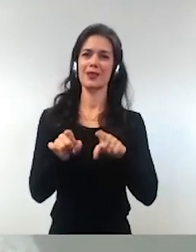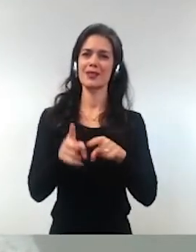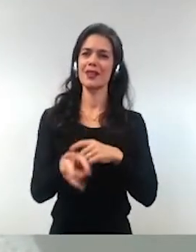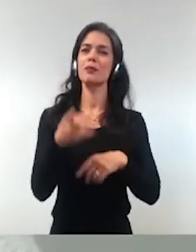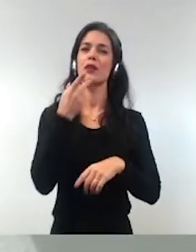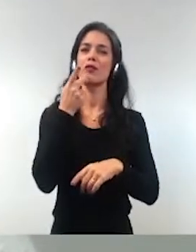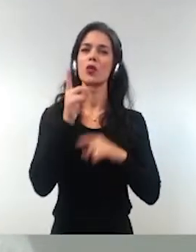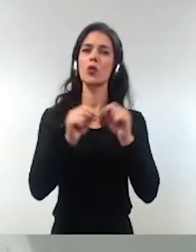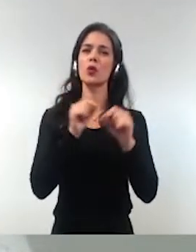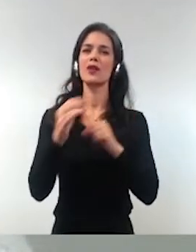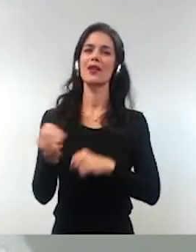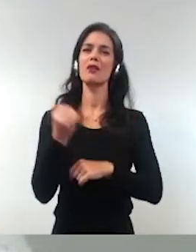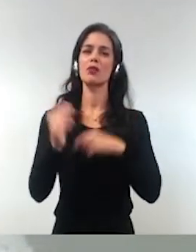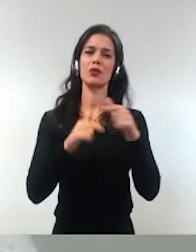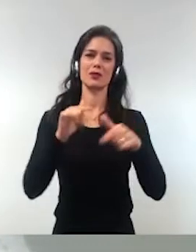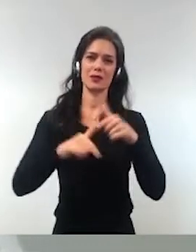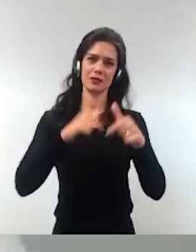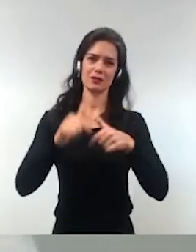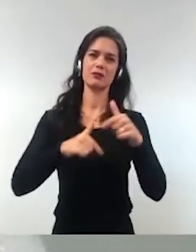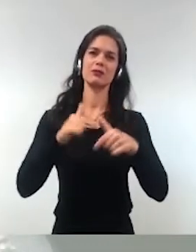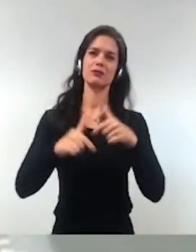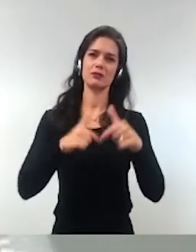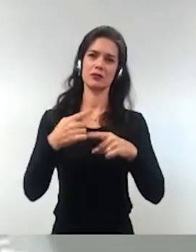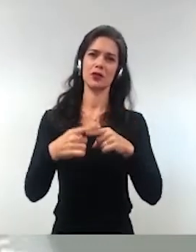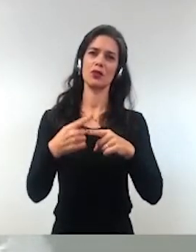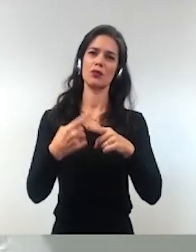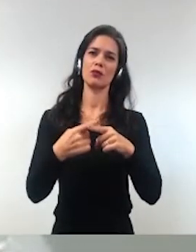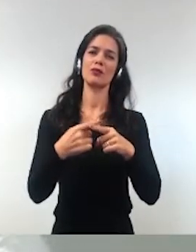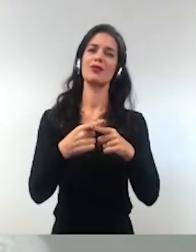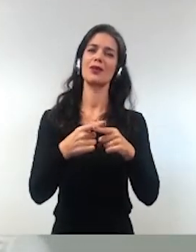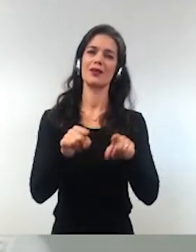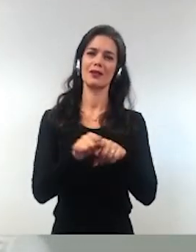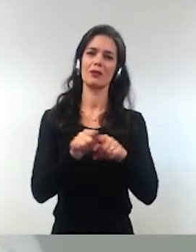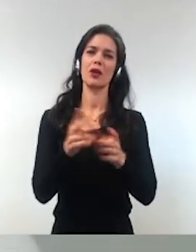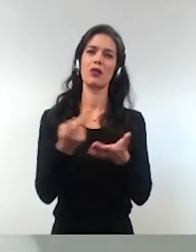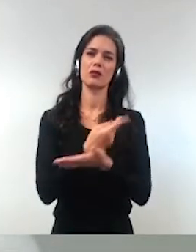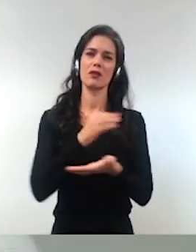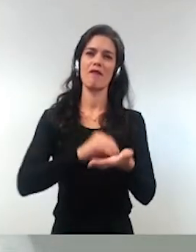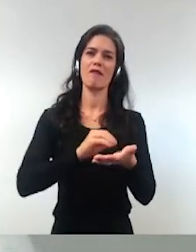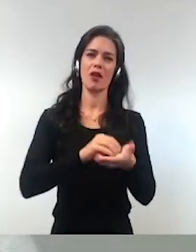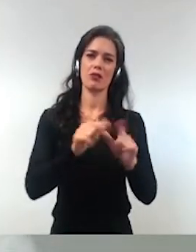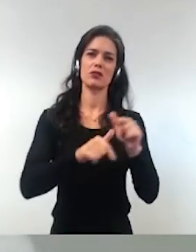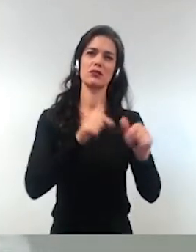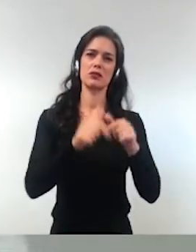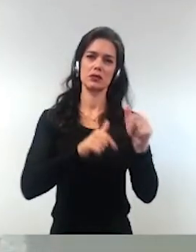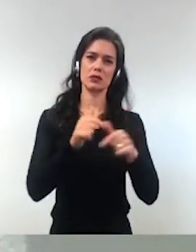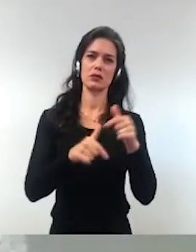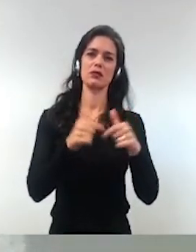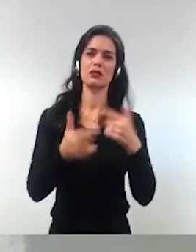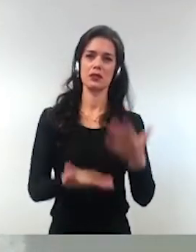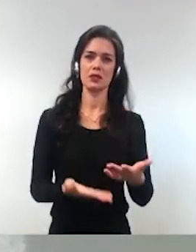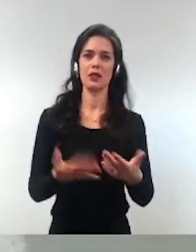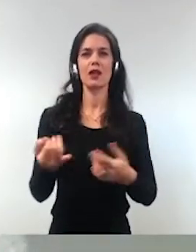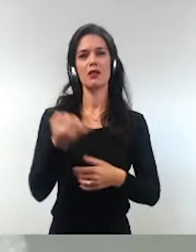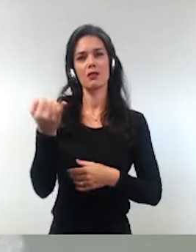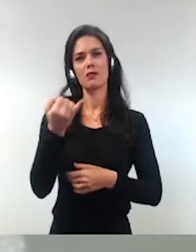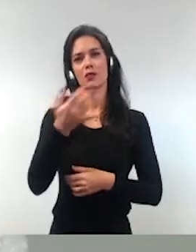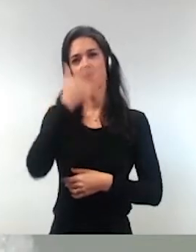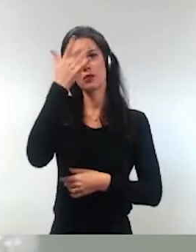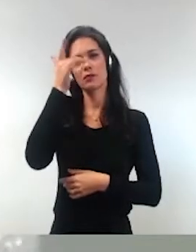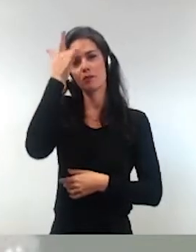da importância do trabalho, inclusive em razão da falta dele, para a vida das pessoas e como patamar de